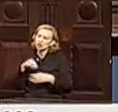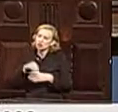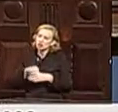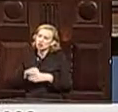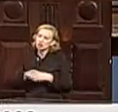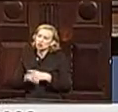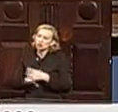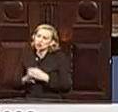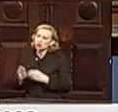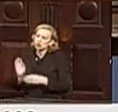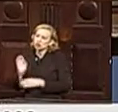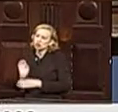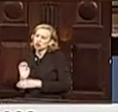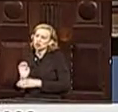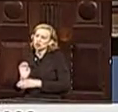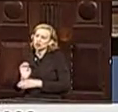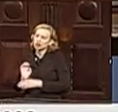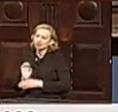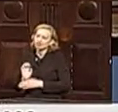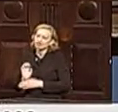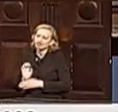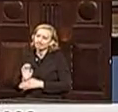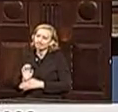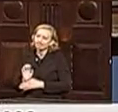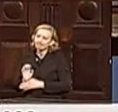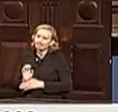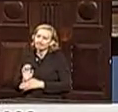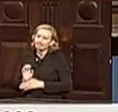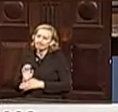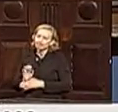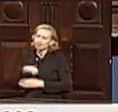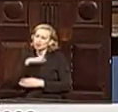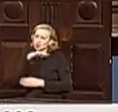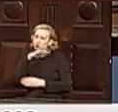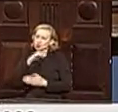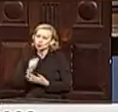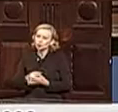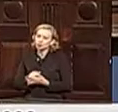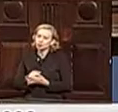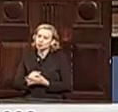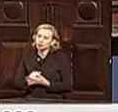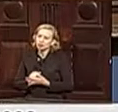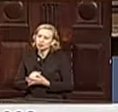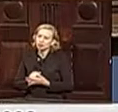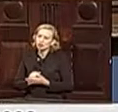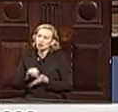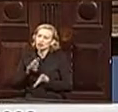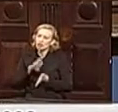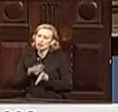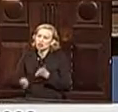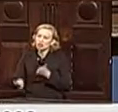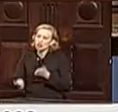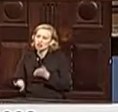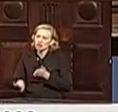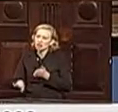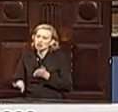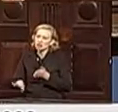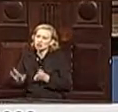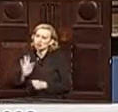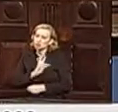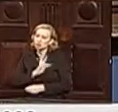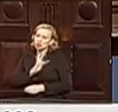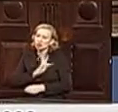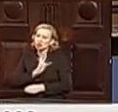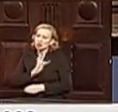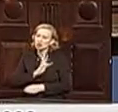função de outra medida extremamente ruim desse governo, que é a retirada dos policiais do interior para tentar